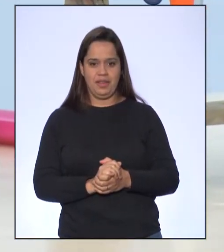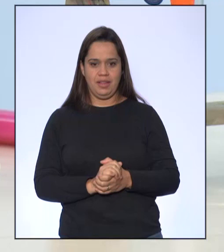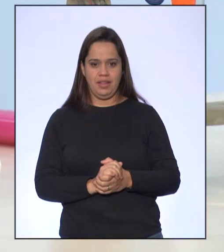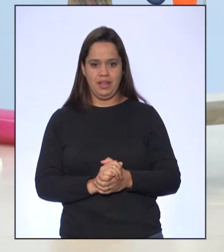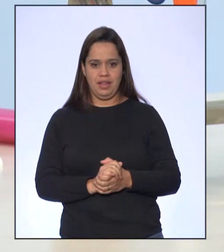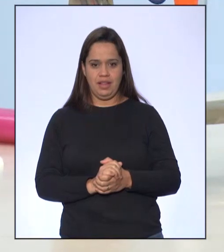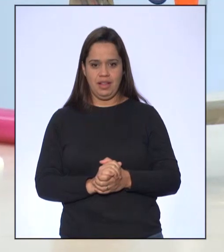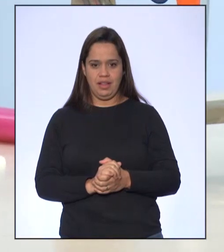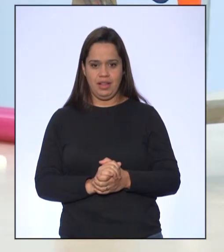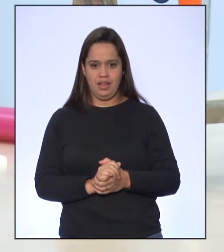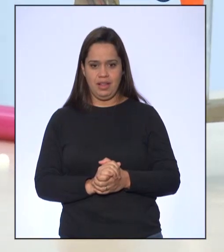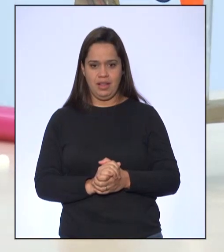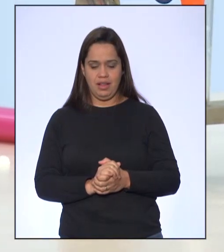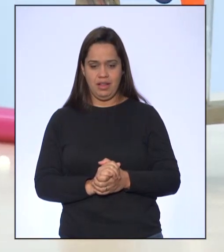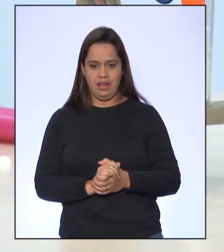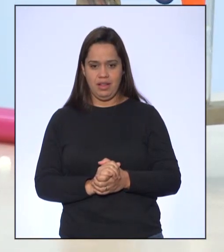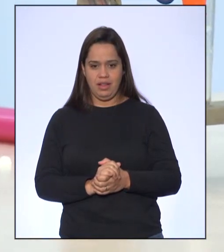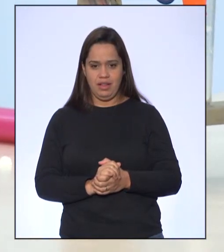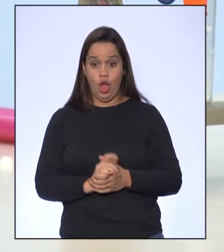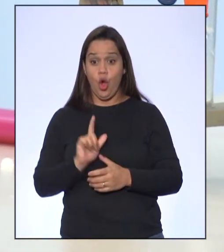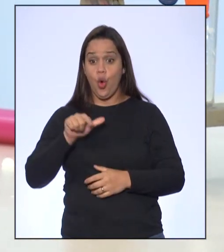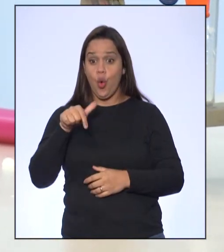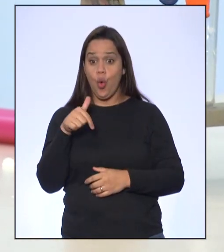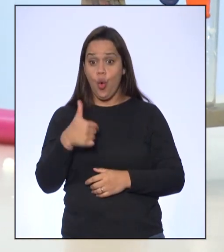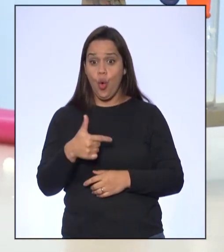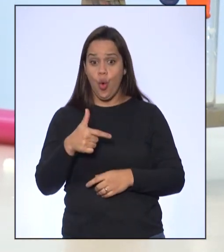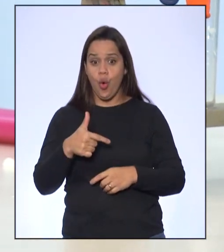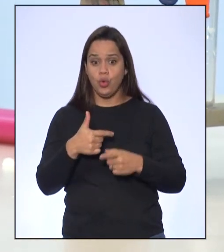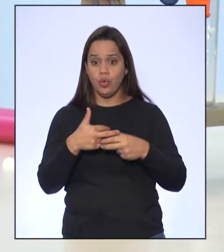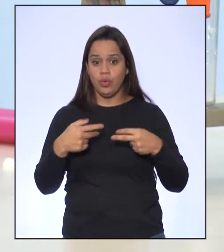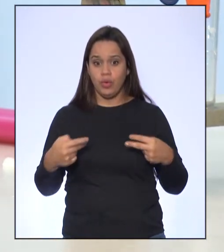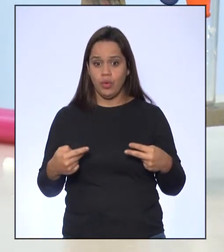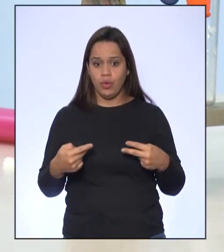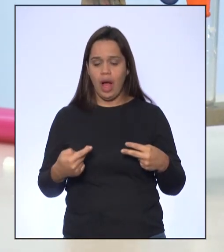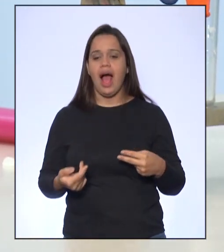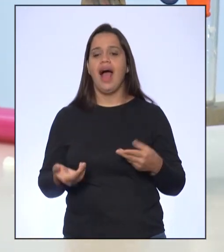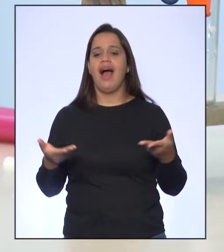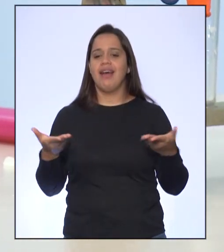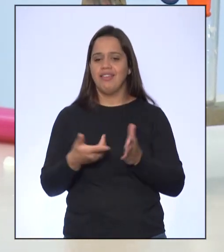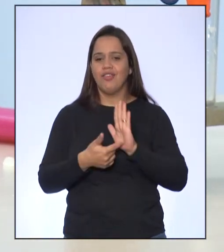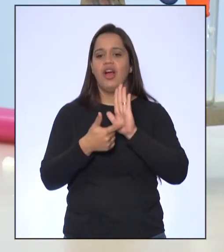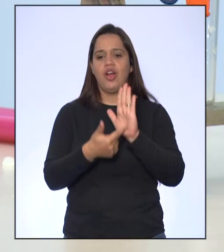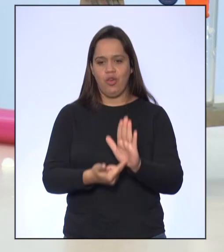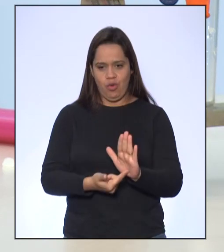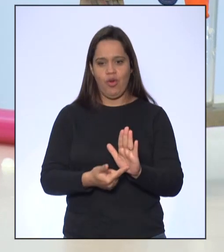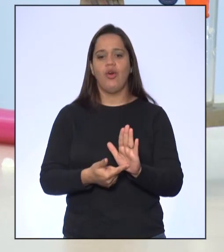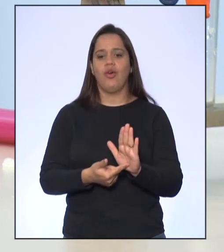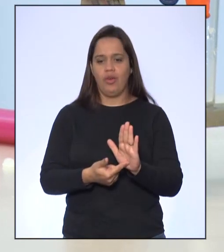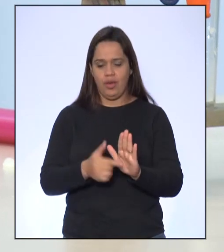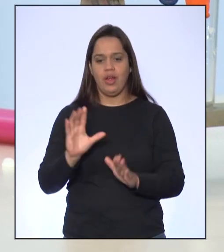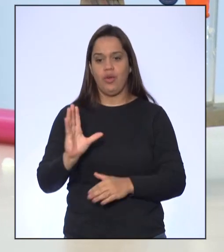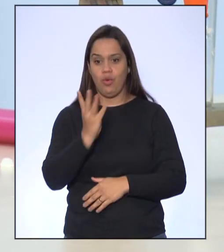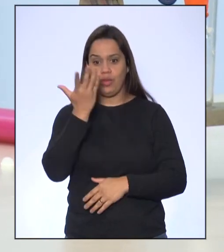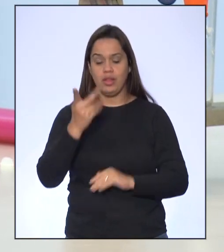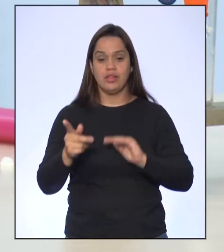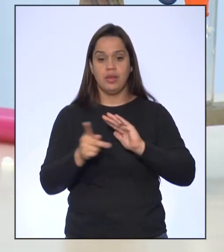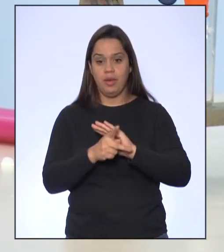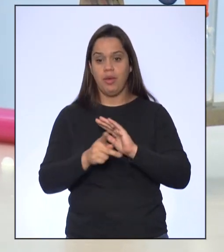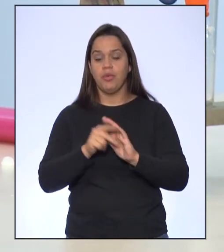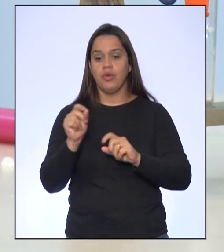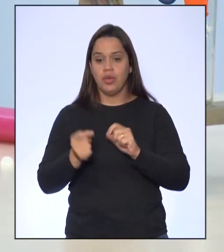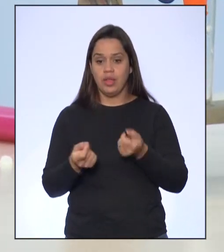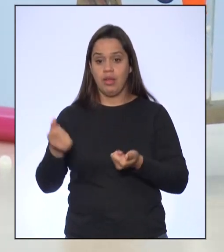Ela colocou uma outra substância, olha lá. Agora sim ocorreu uma reação química. A formação de uma nova